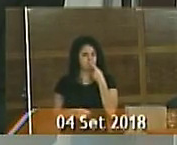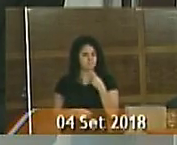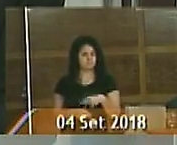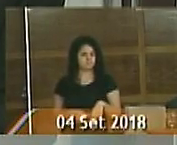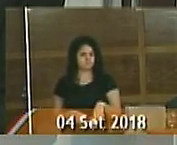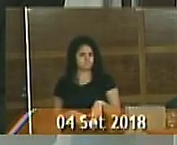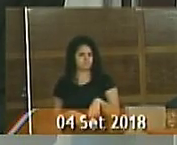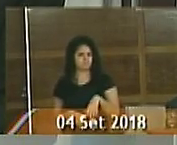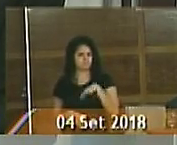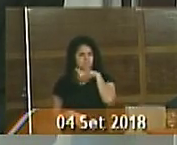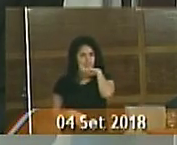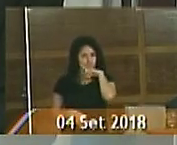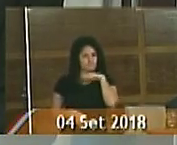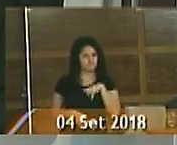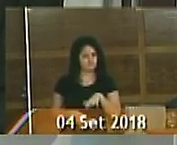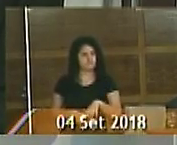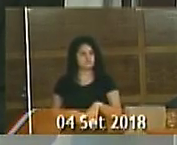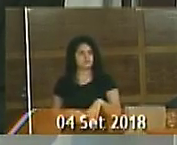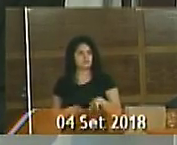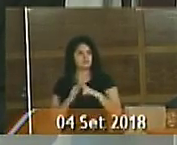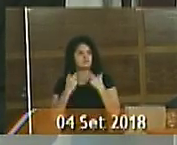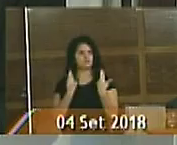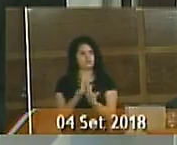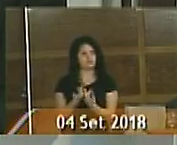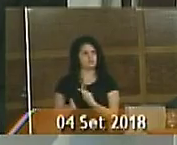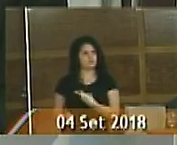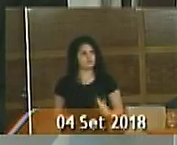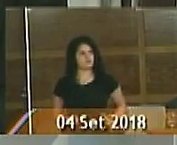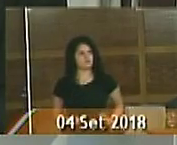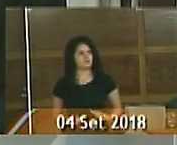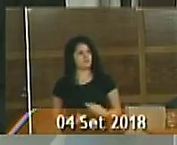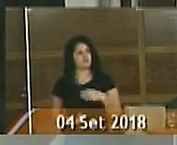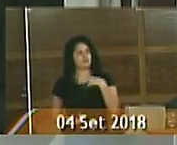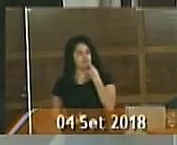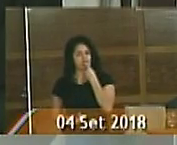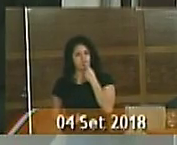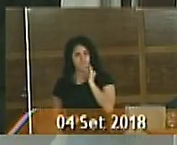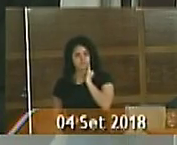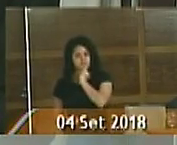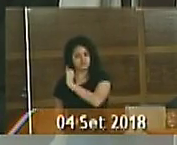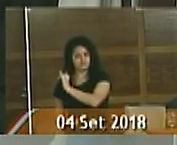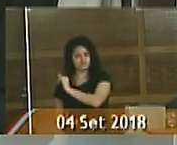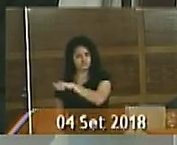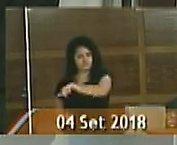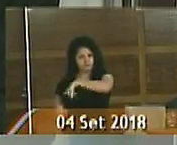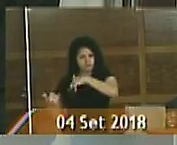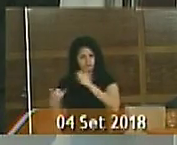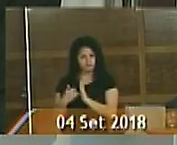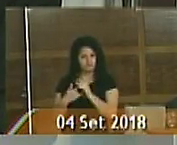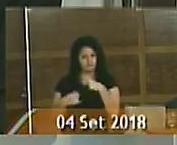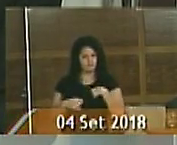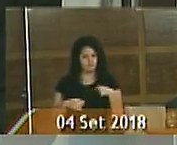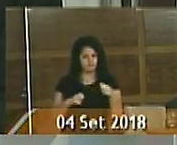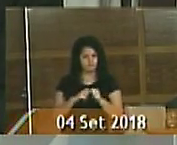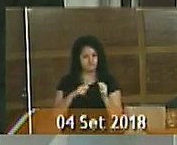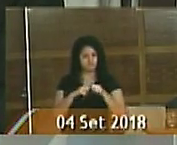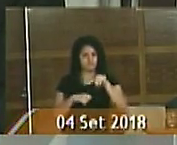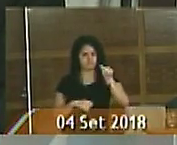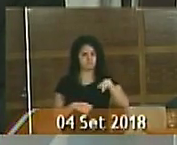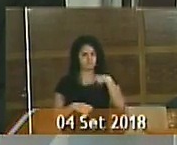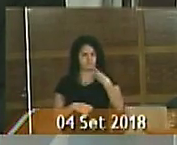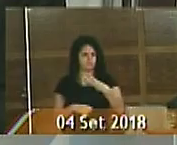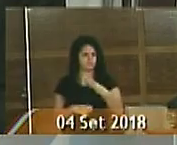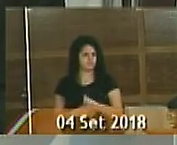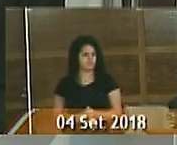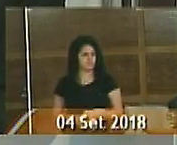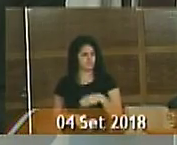em reunião do governo. Dizer para ele que a indicação que eu fiz para Sapinhatuba 3, né, Sérgio?